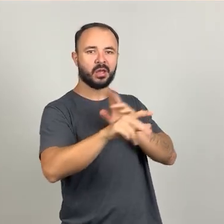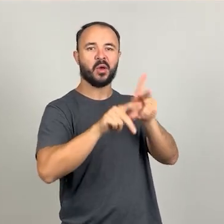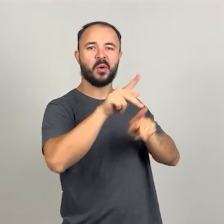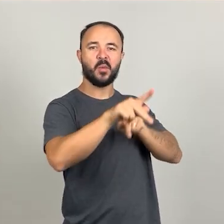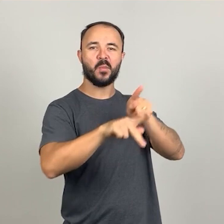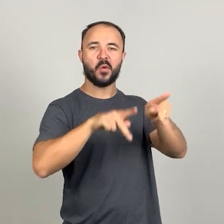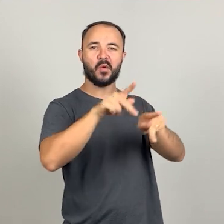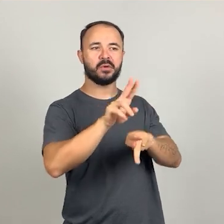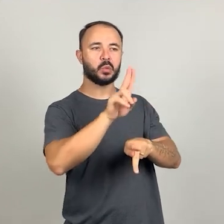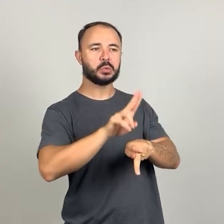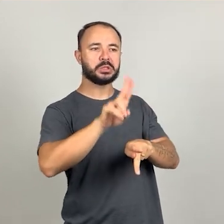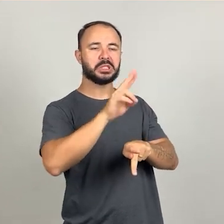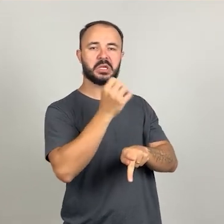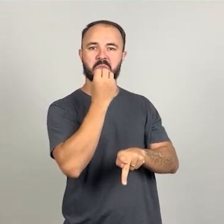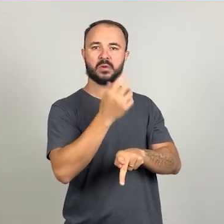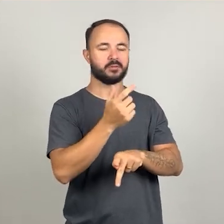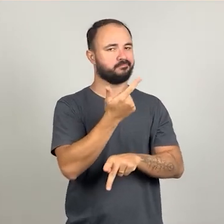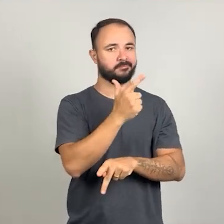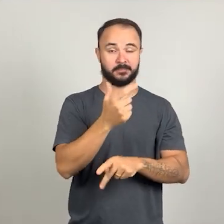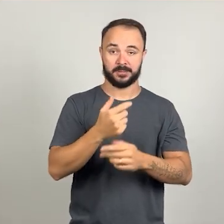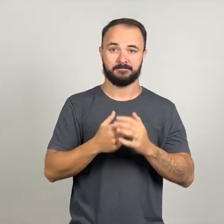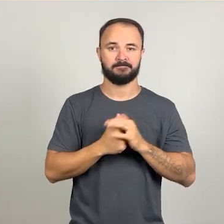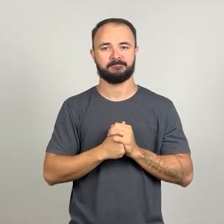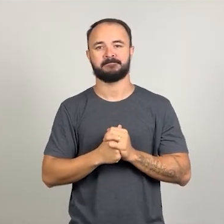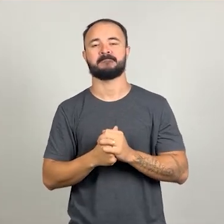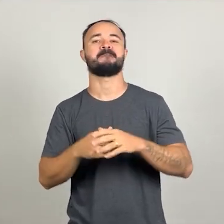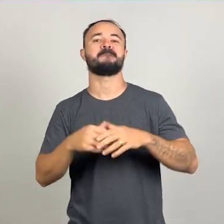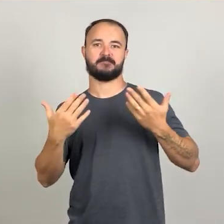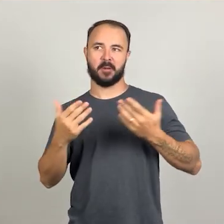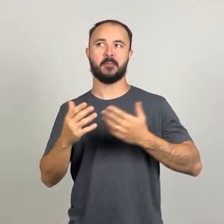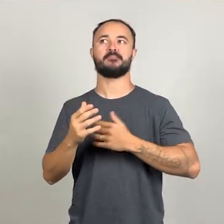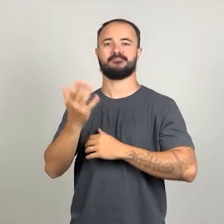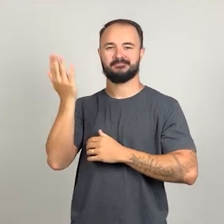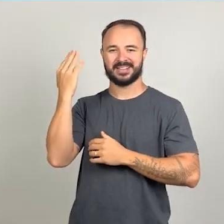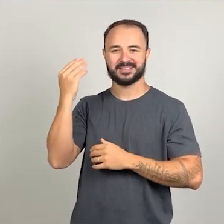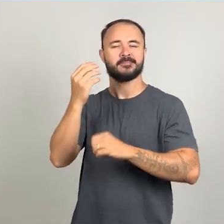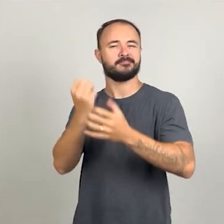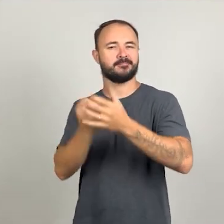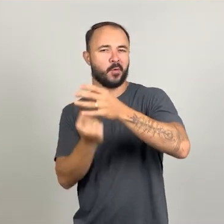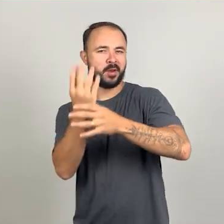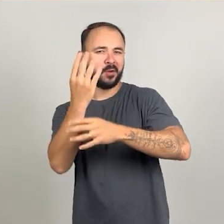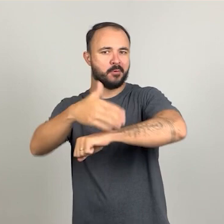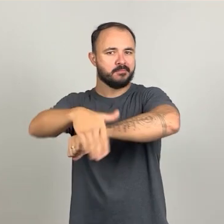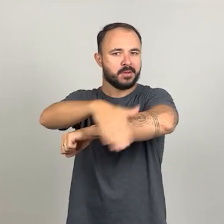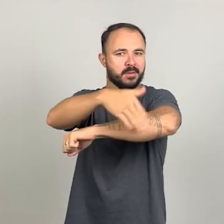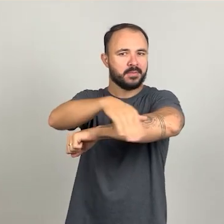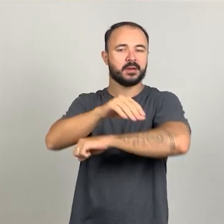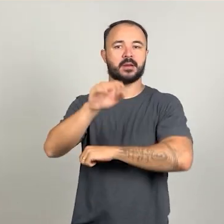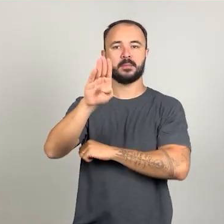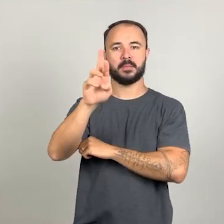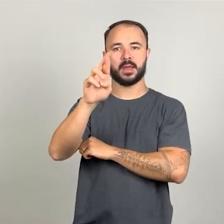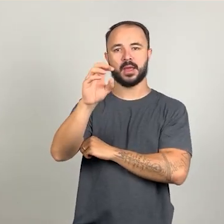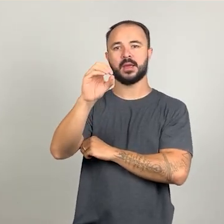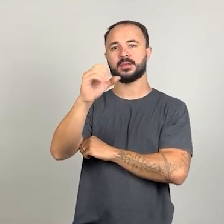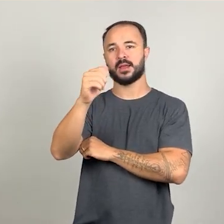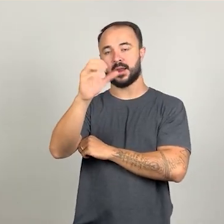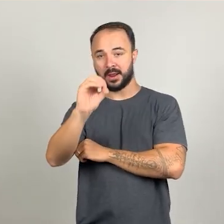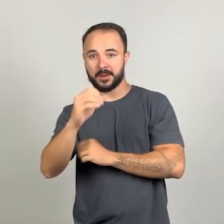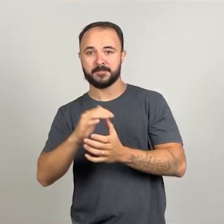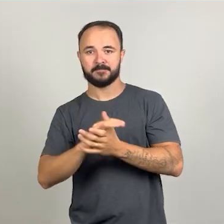rodovia BR-010, a Belém-Brasília, ela foi inaugurada nessa data, veja, 25 de janeiro de